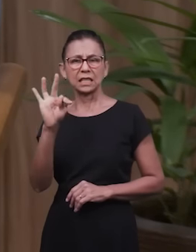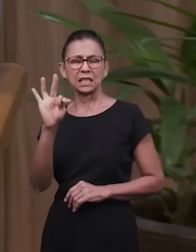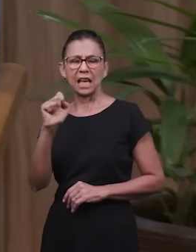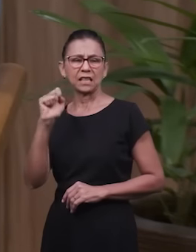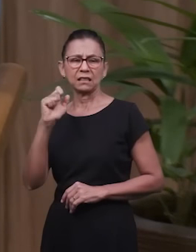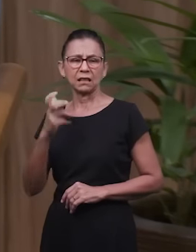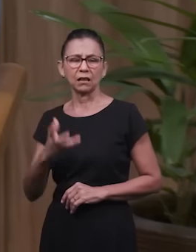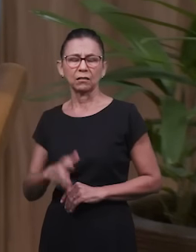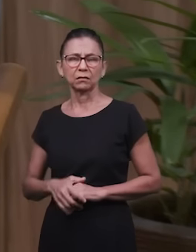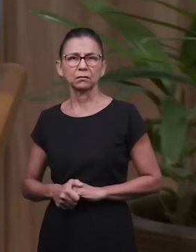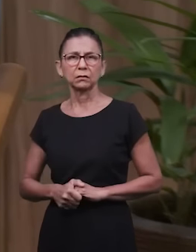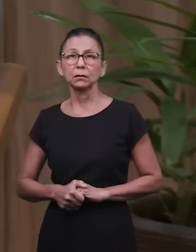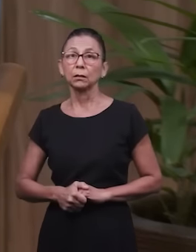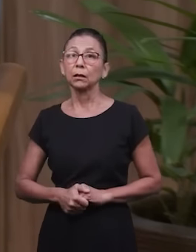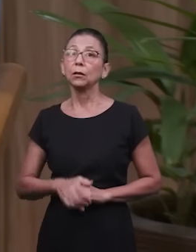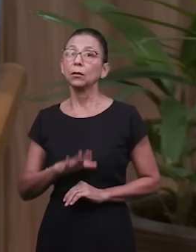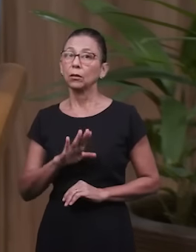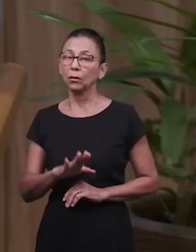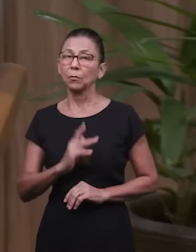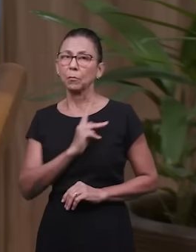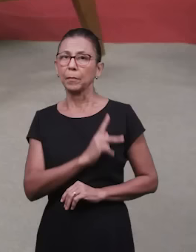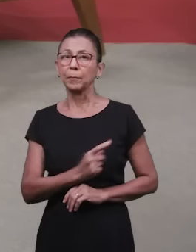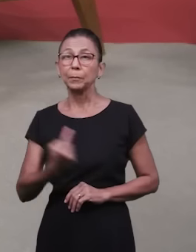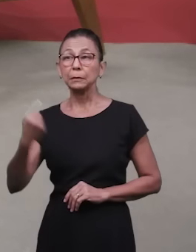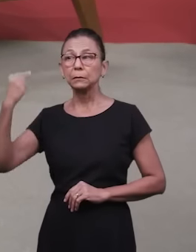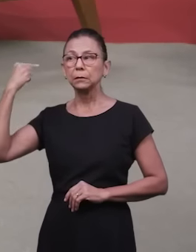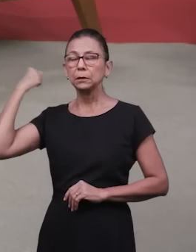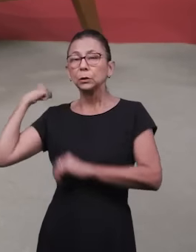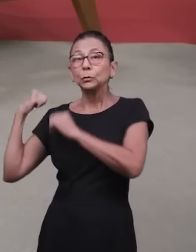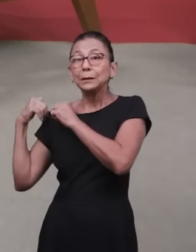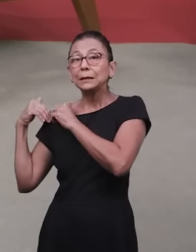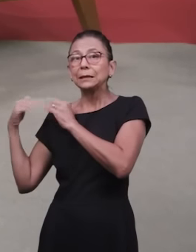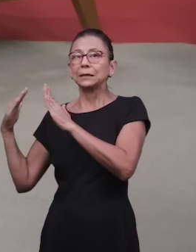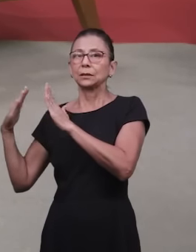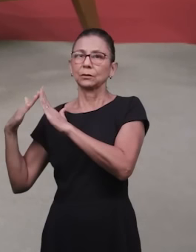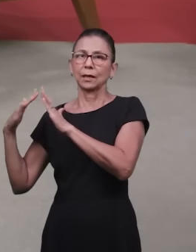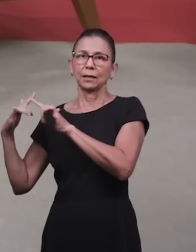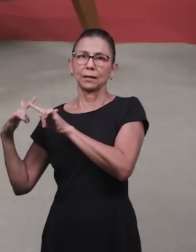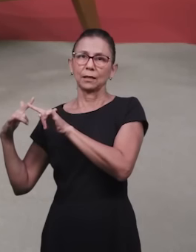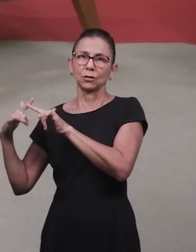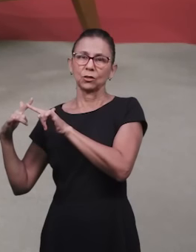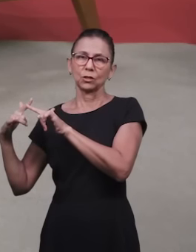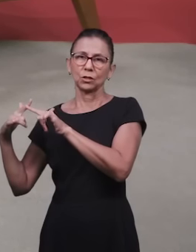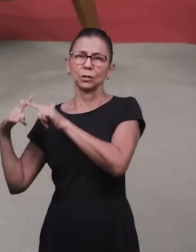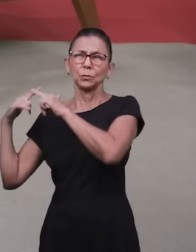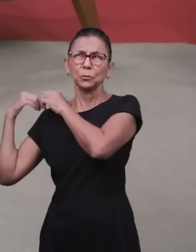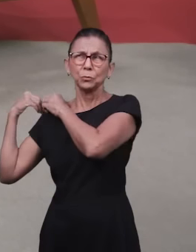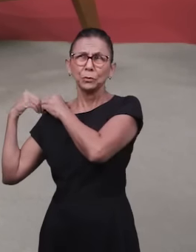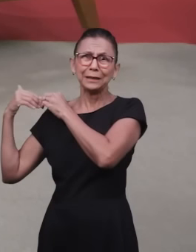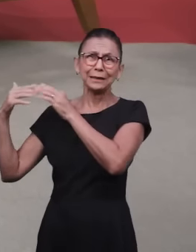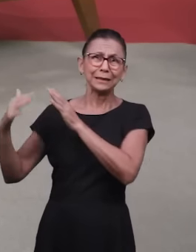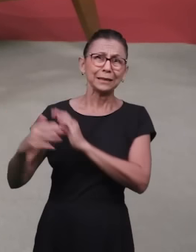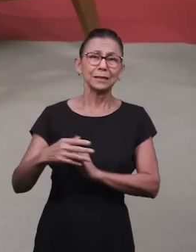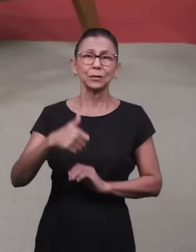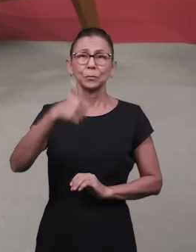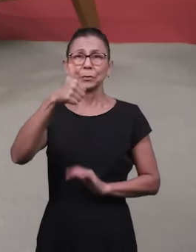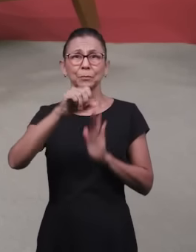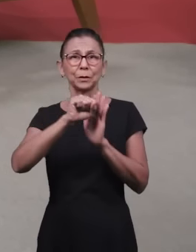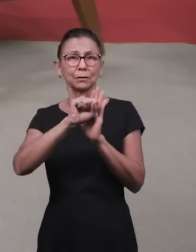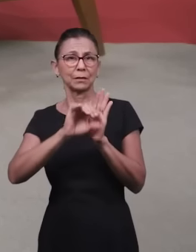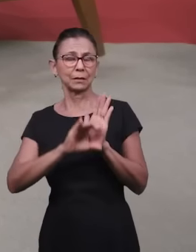primórdios da igreja. Claro, a sua religião é uma seita. Disseram isso para Paulo. Então, essa oposição, o início da igreja no primeiro